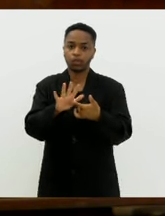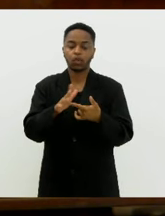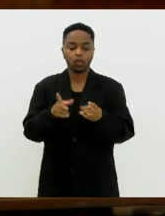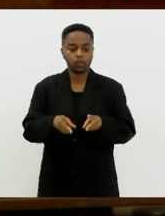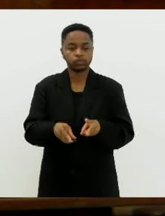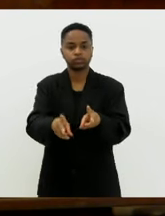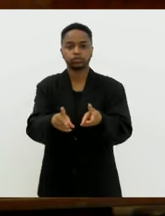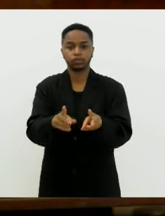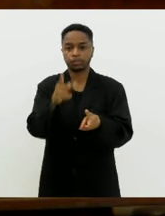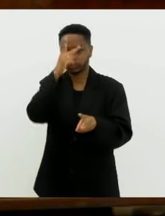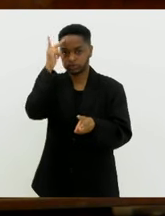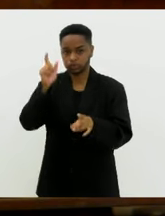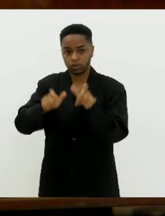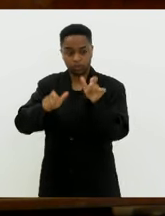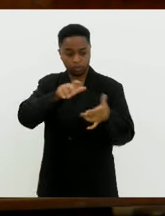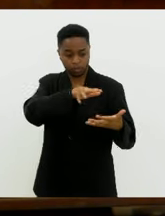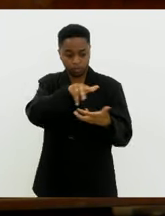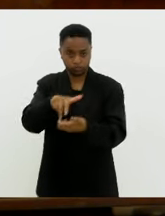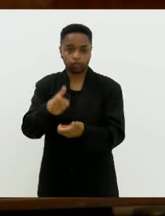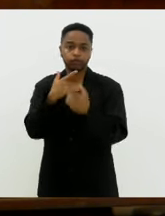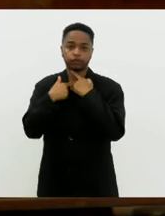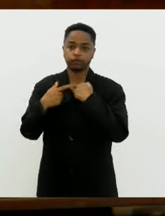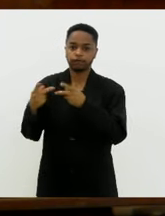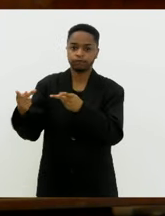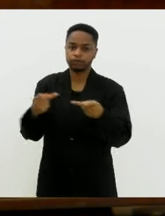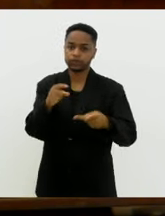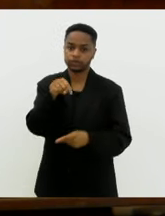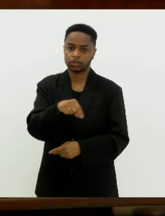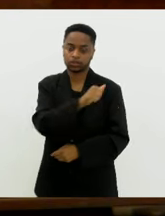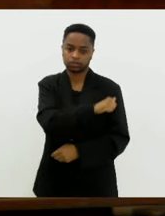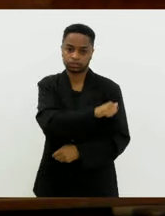visitantes de todas as partes do mundo.